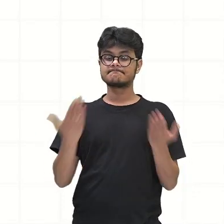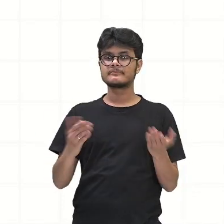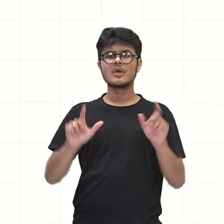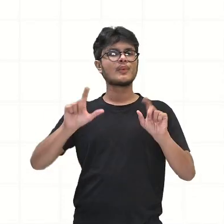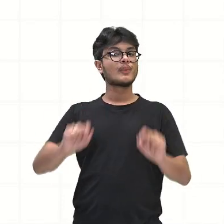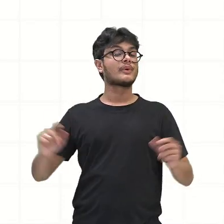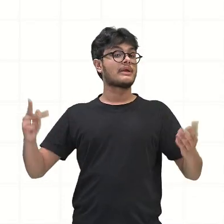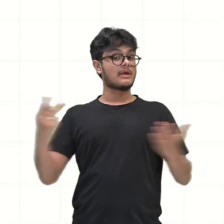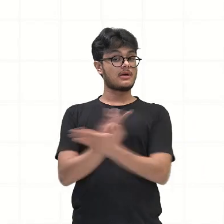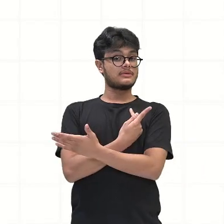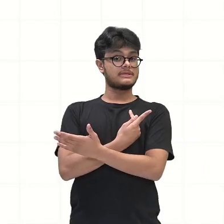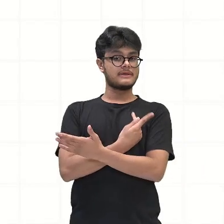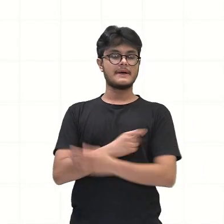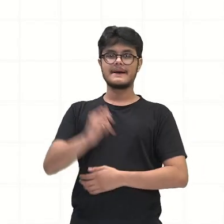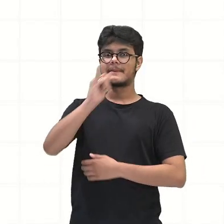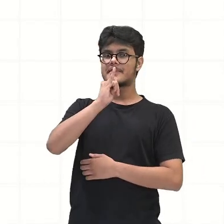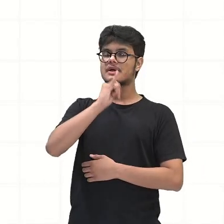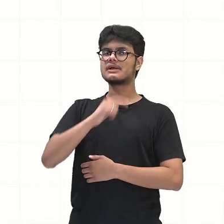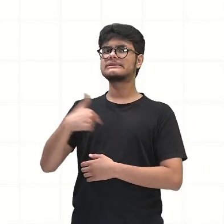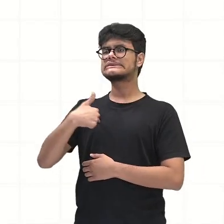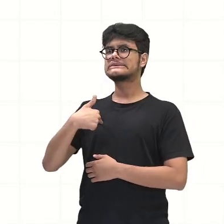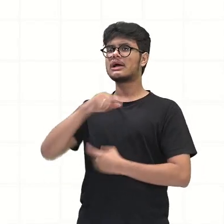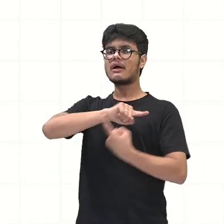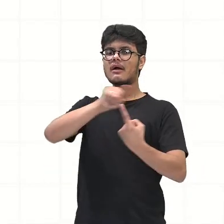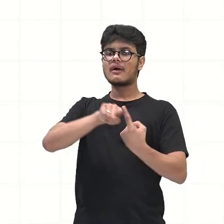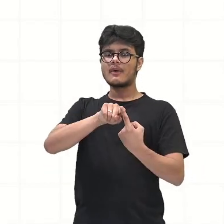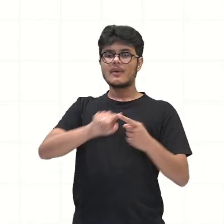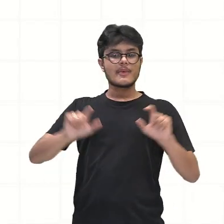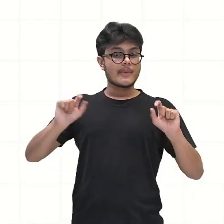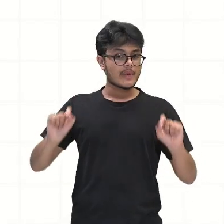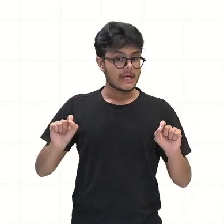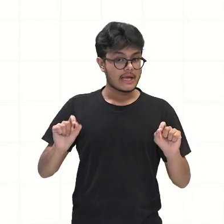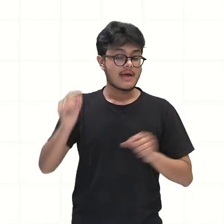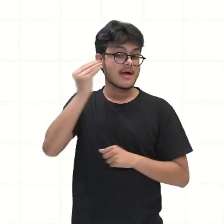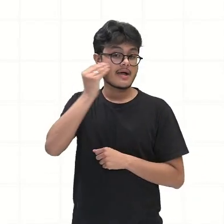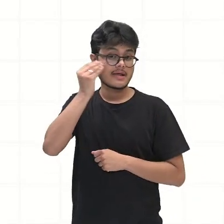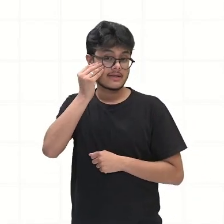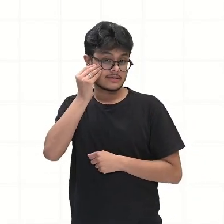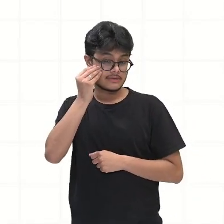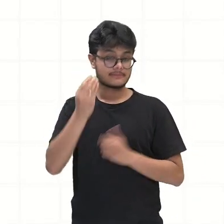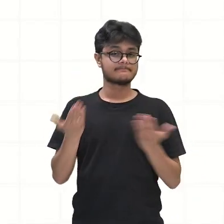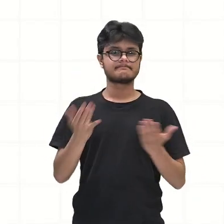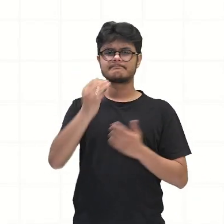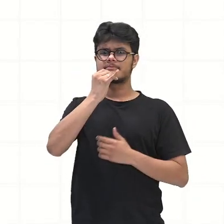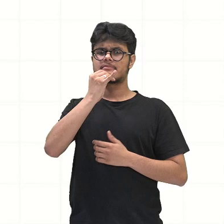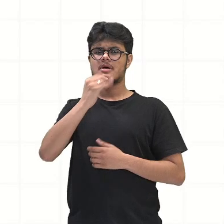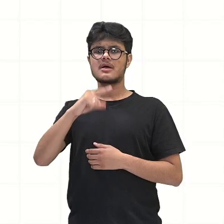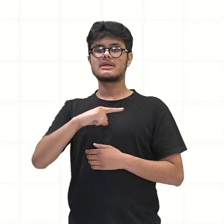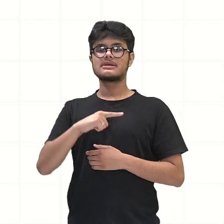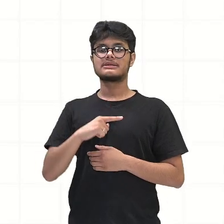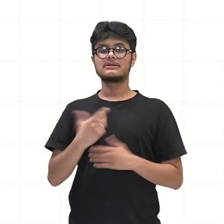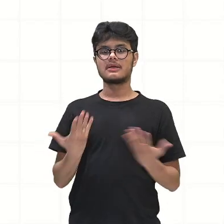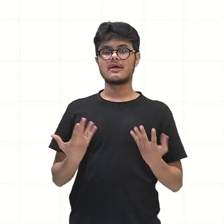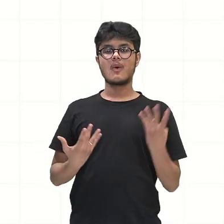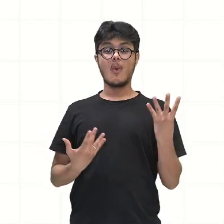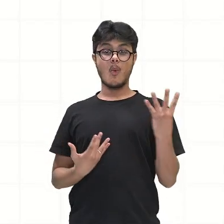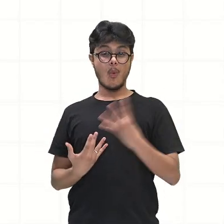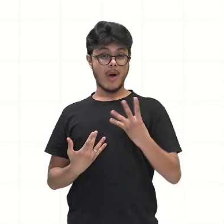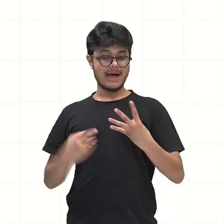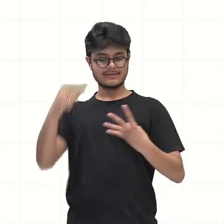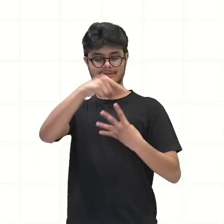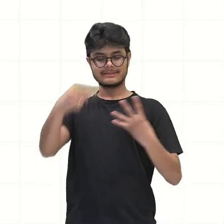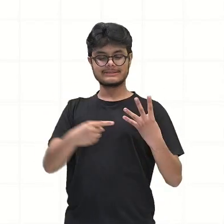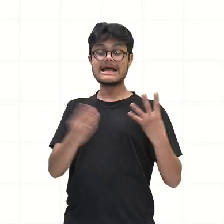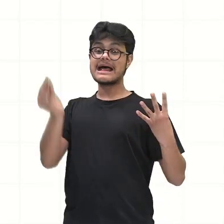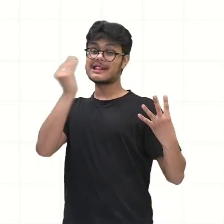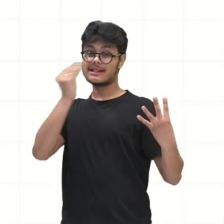eu vou querer, né, que aconteça nesse experimento, porque aqui a gente tem todo o espaço amostral